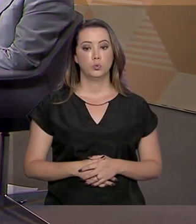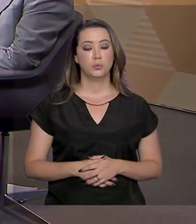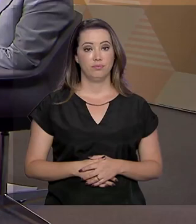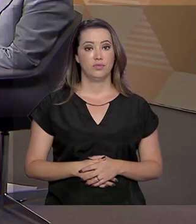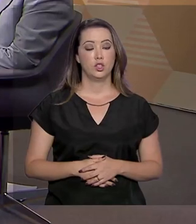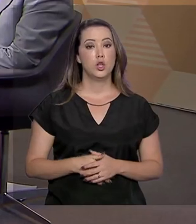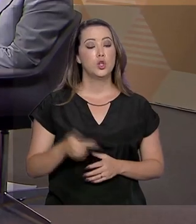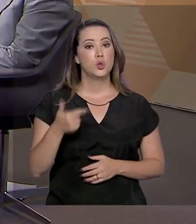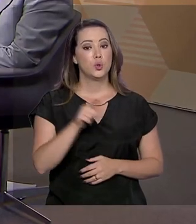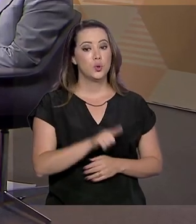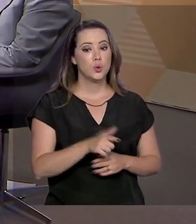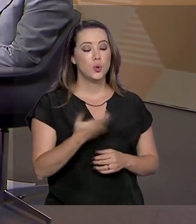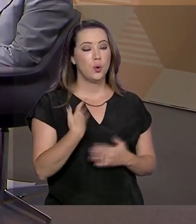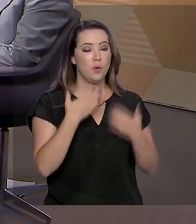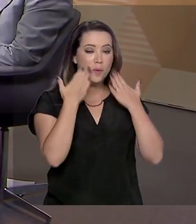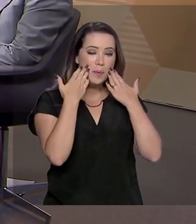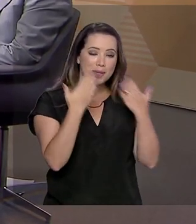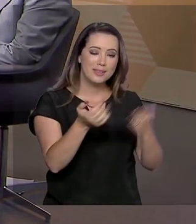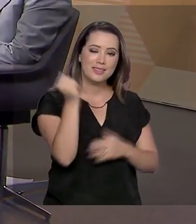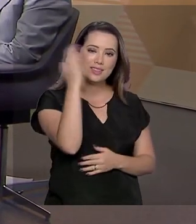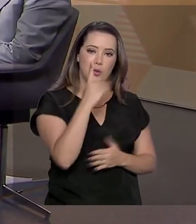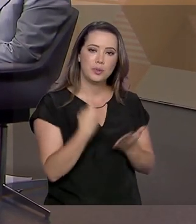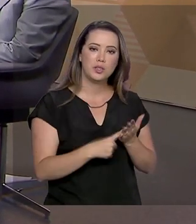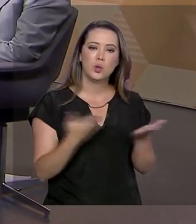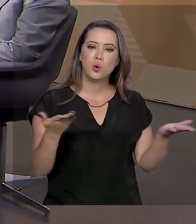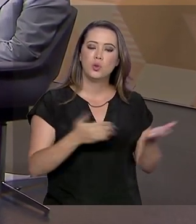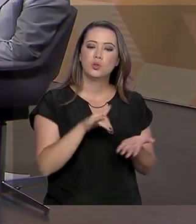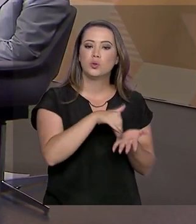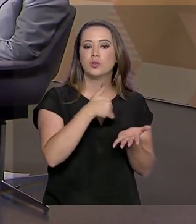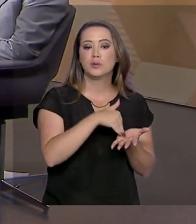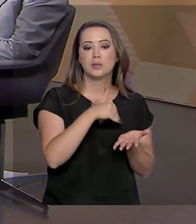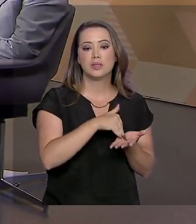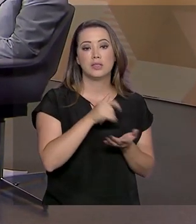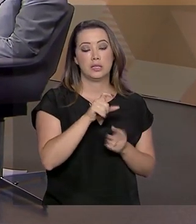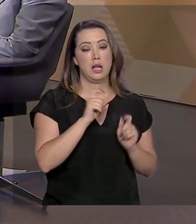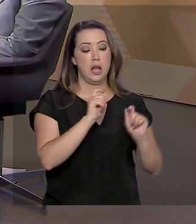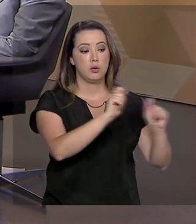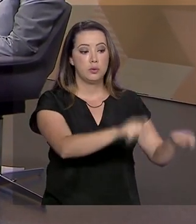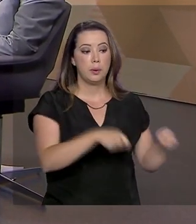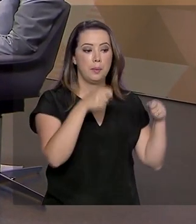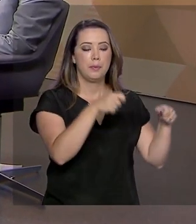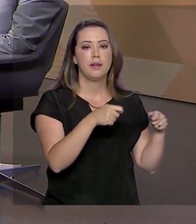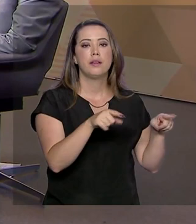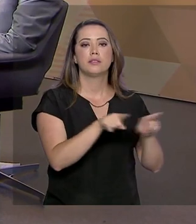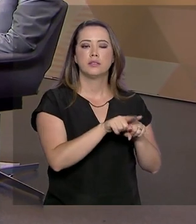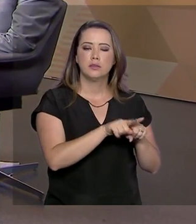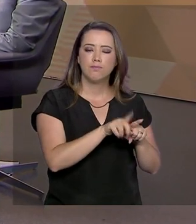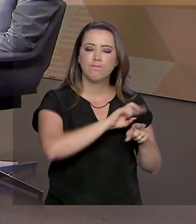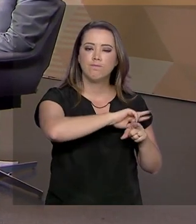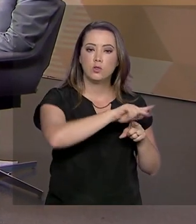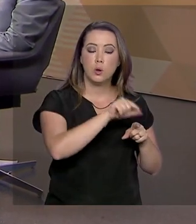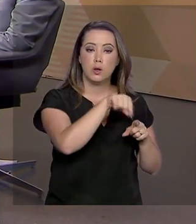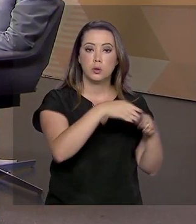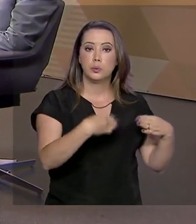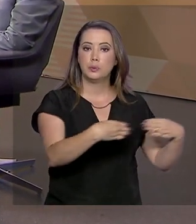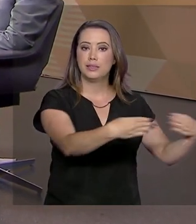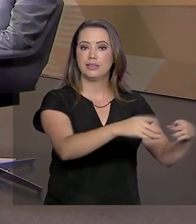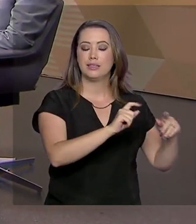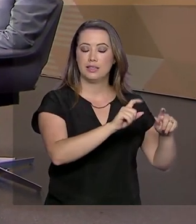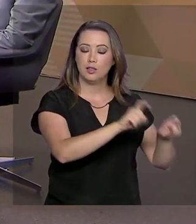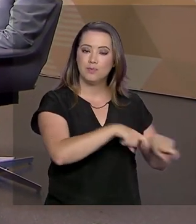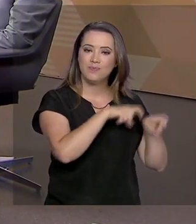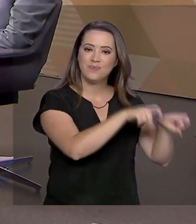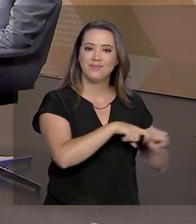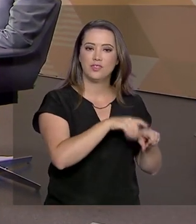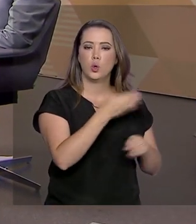Já estamos de volta com o Brasil em Pauta, hoje com o secretário da Pesca e Agricultura do Ministério da Agricultura, Pecuária e Abastecimento,